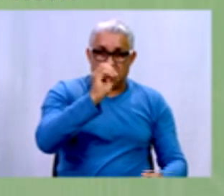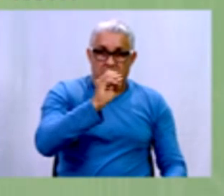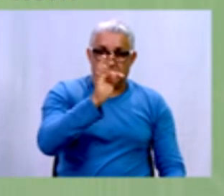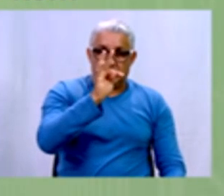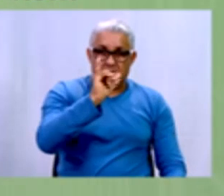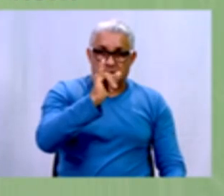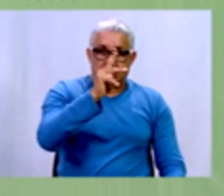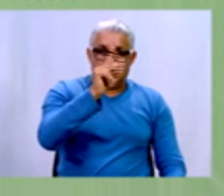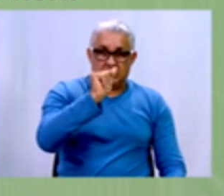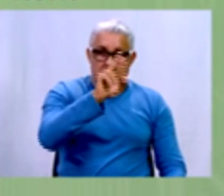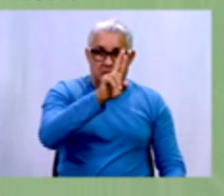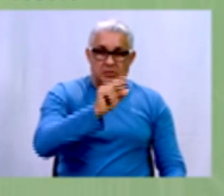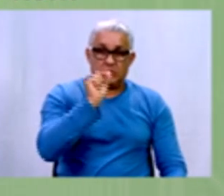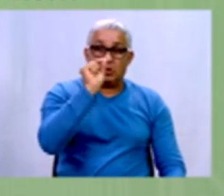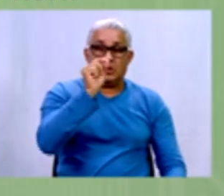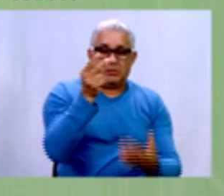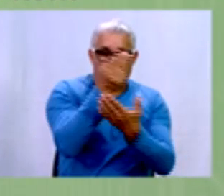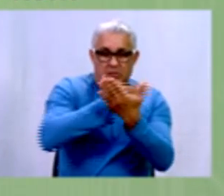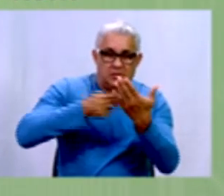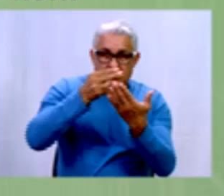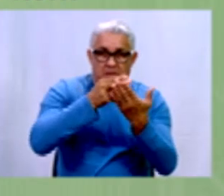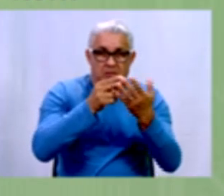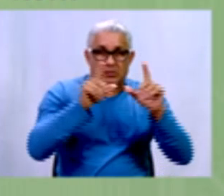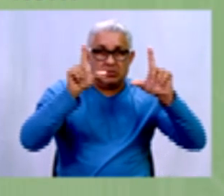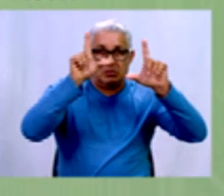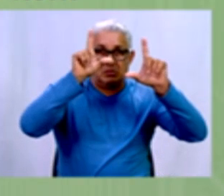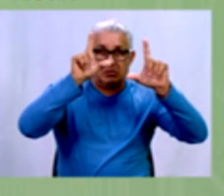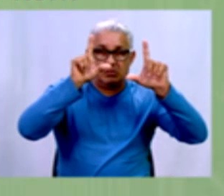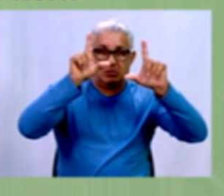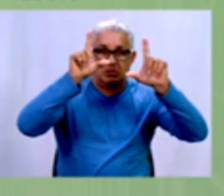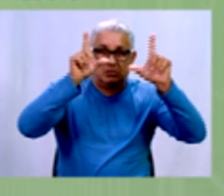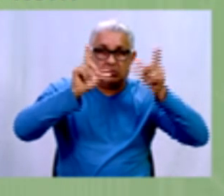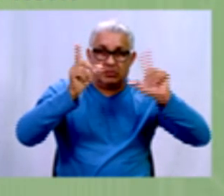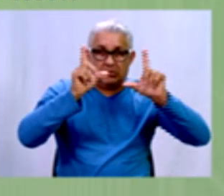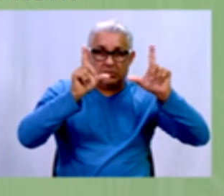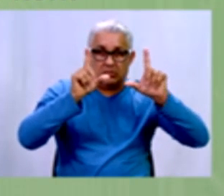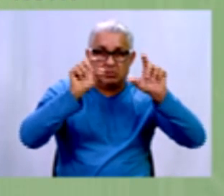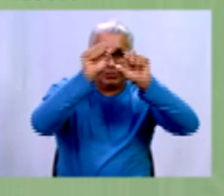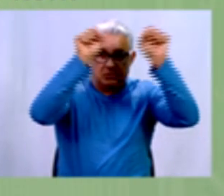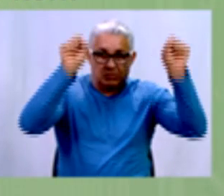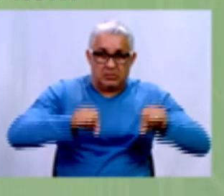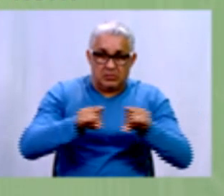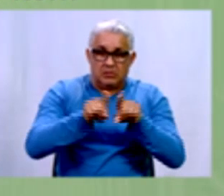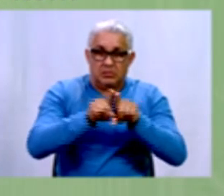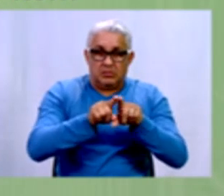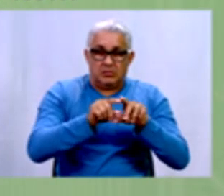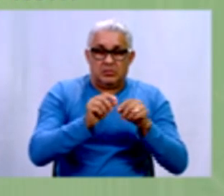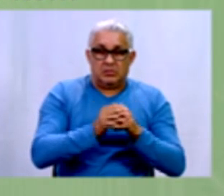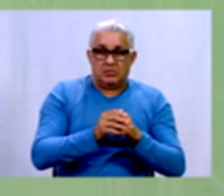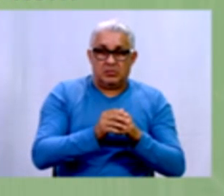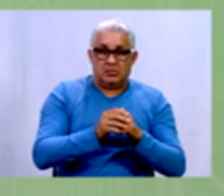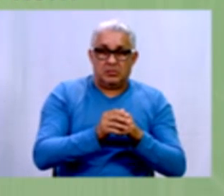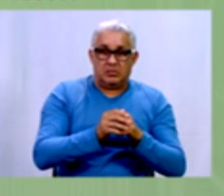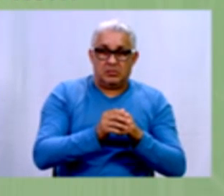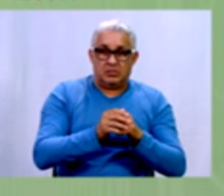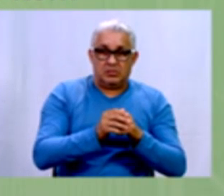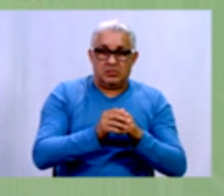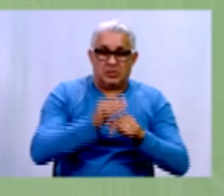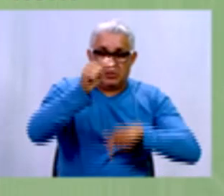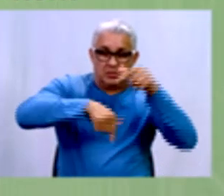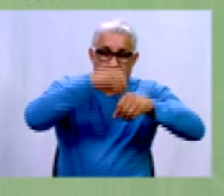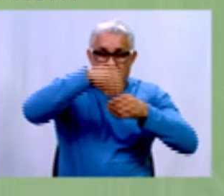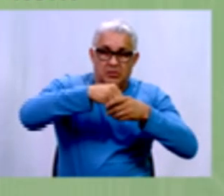ou seja, desenhar as telas do sistema e definir o fluxo de funcionamento da